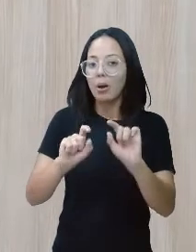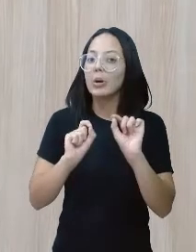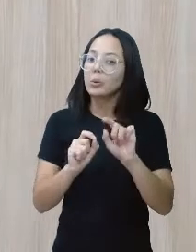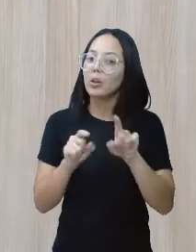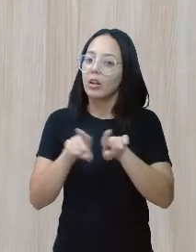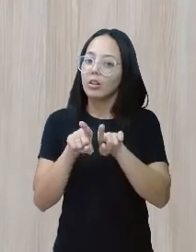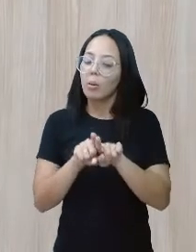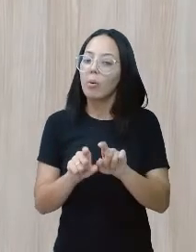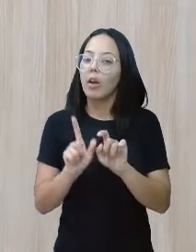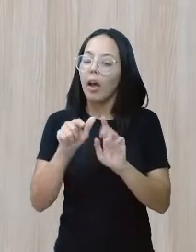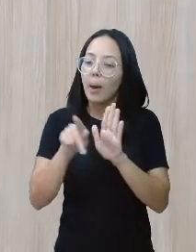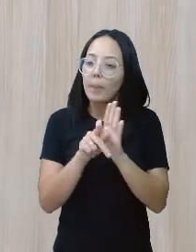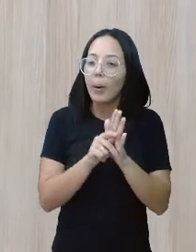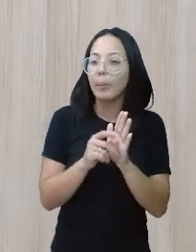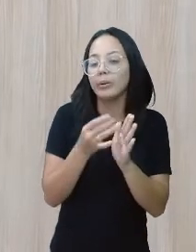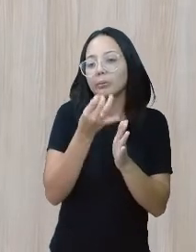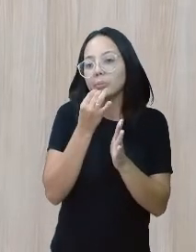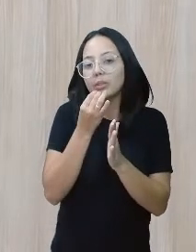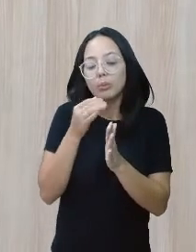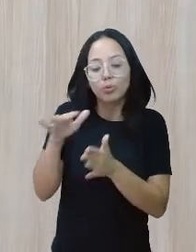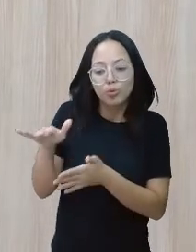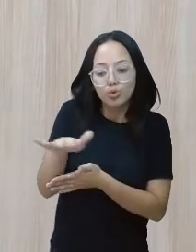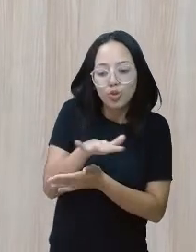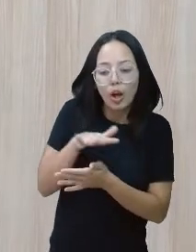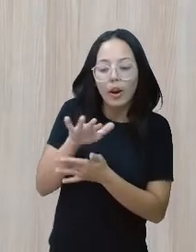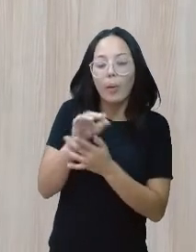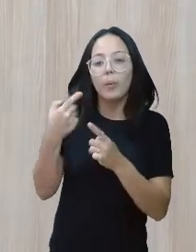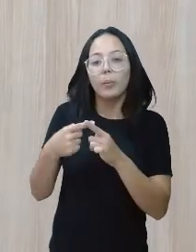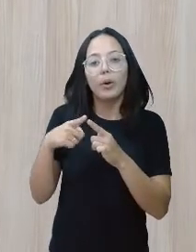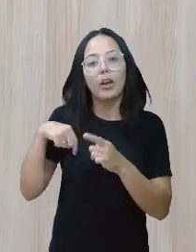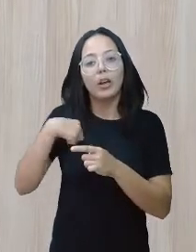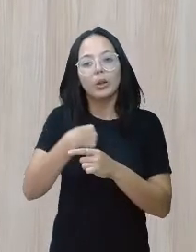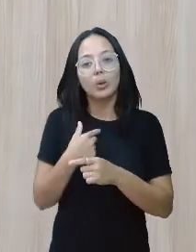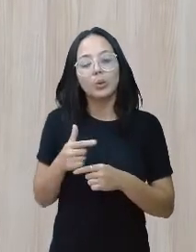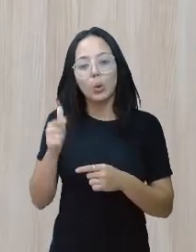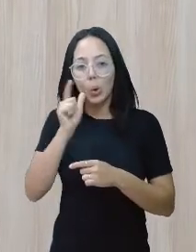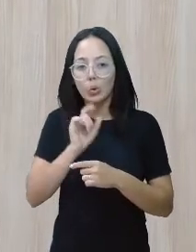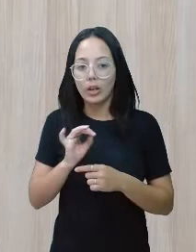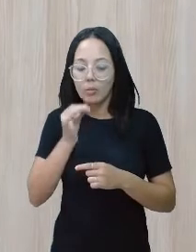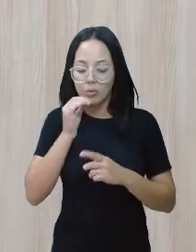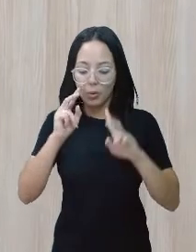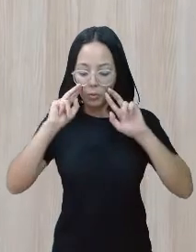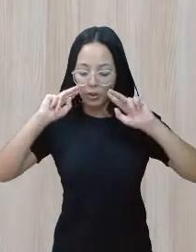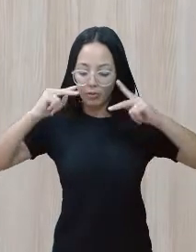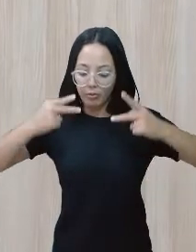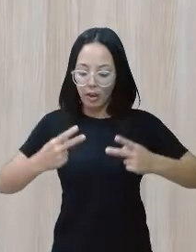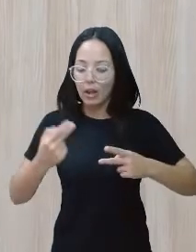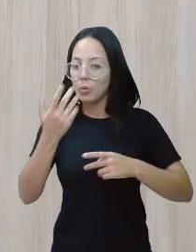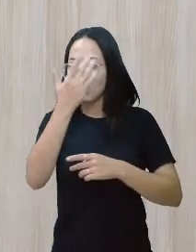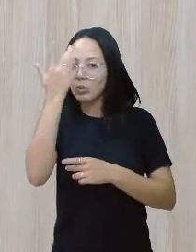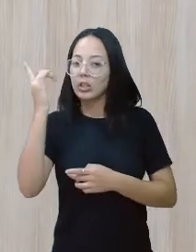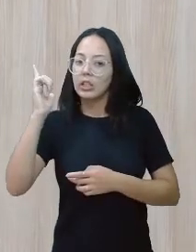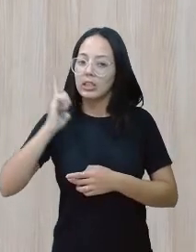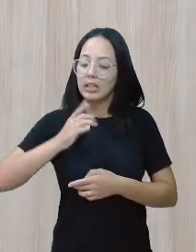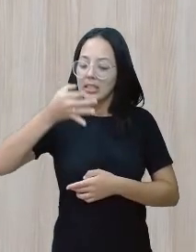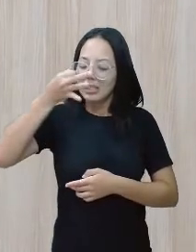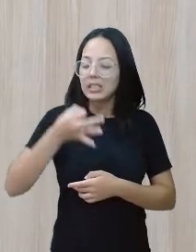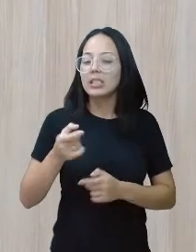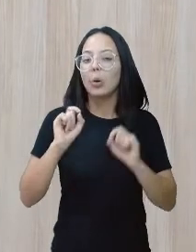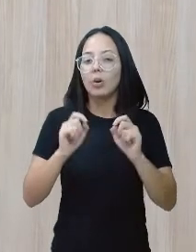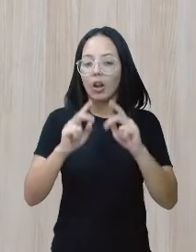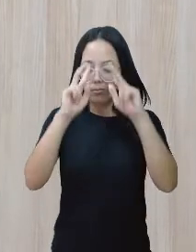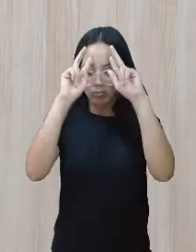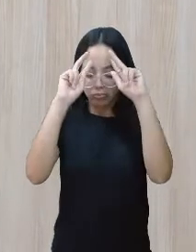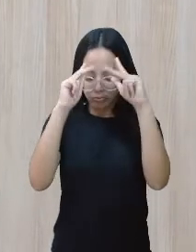mesmo tempo tocante no sentido geral, porque a gente consegue se ver, né? Muita gente, tenho certeza, vai conseguir se ver